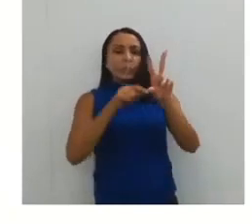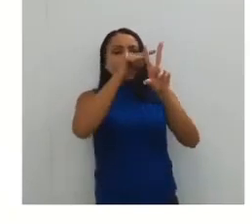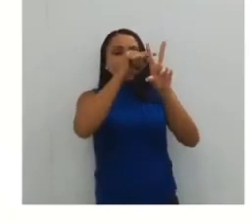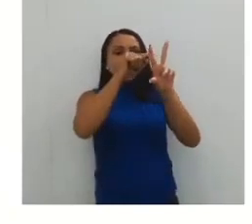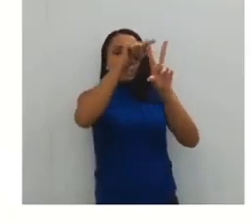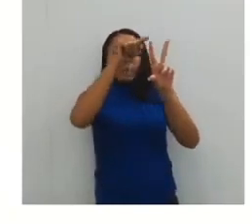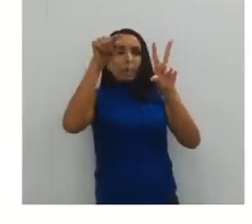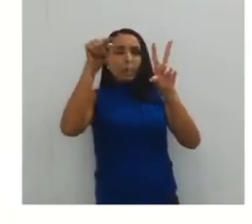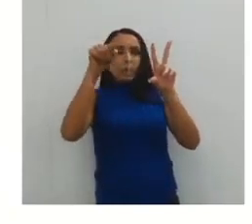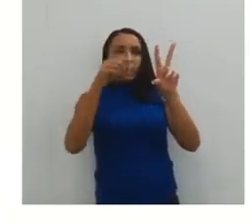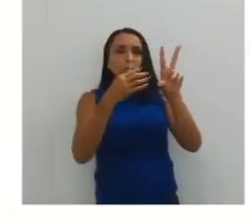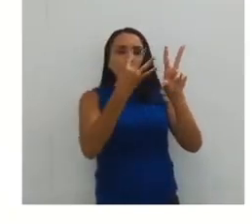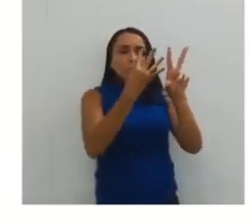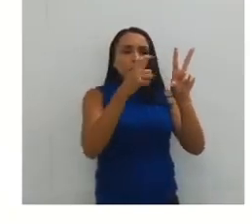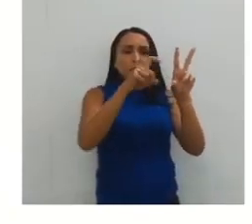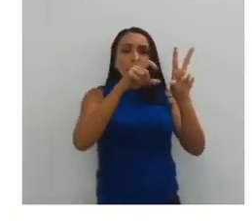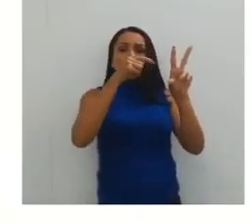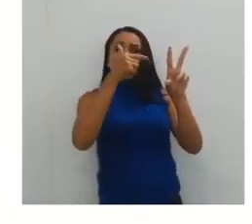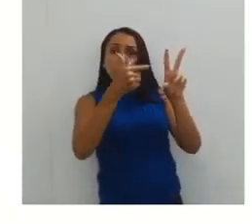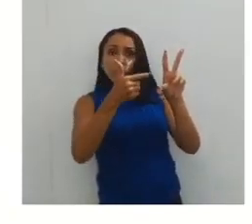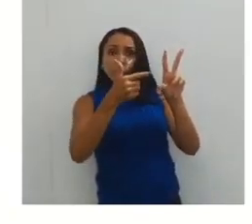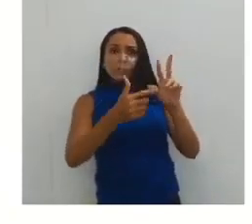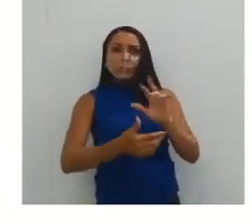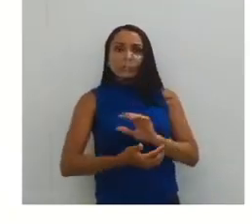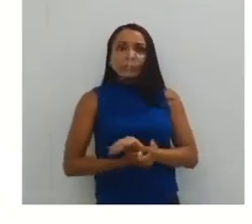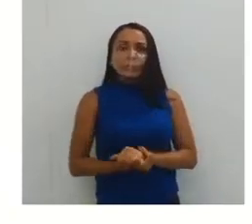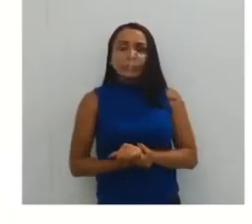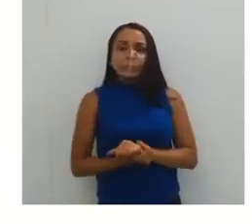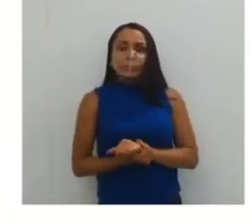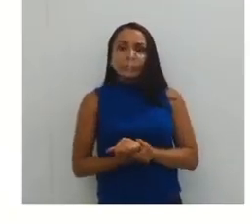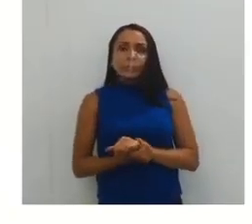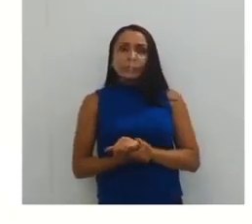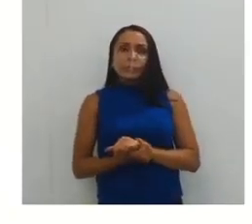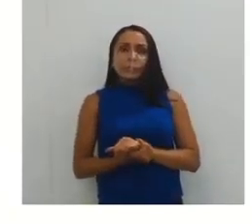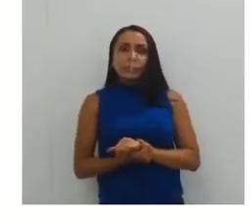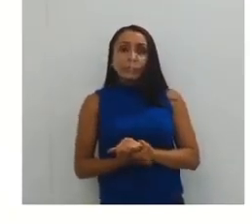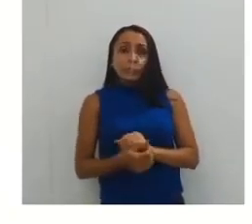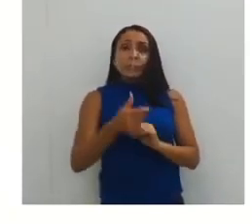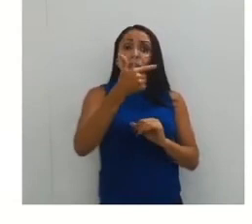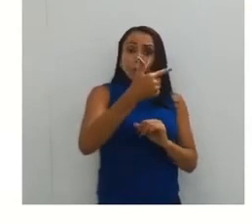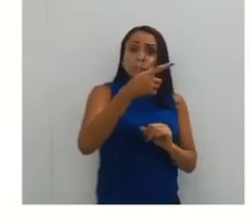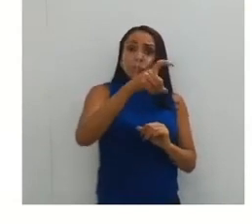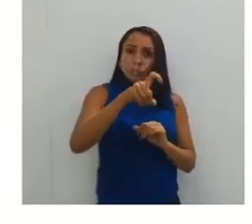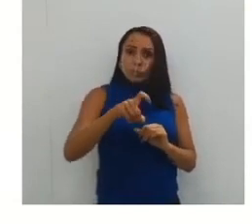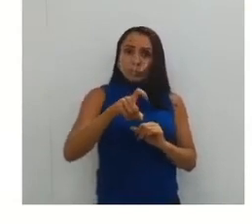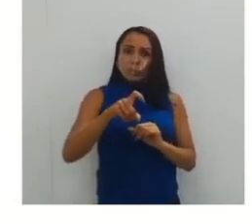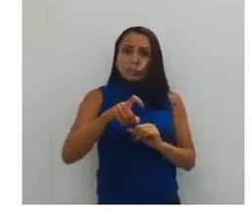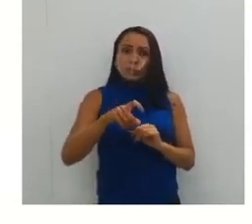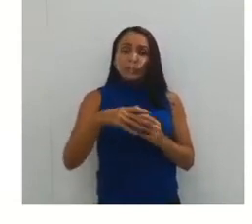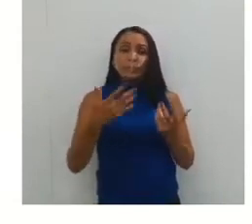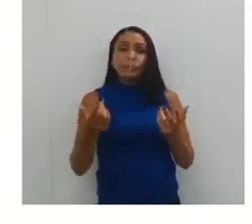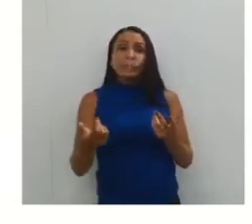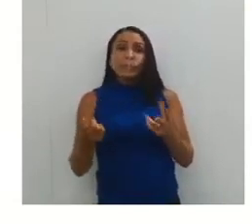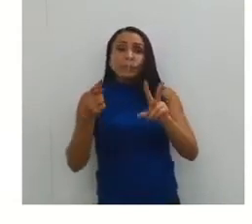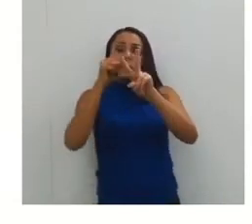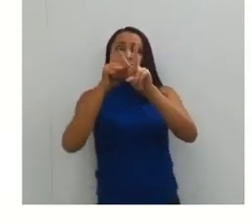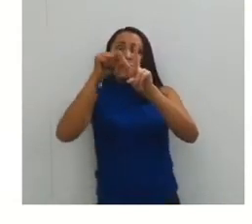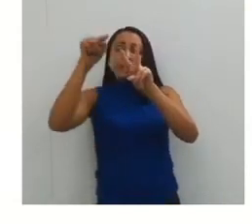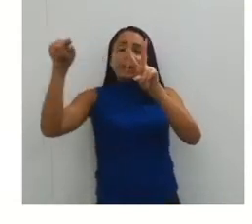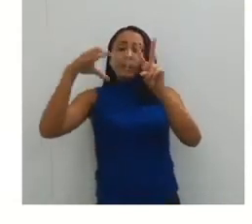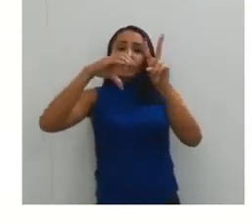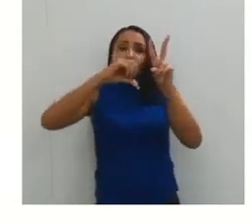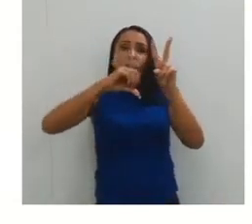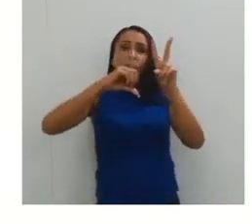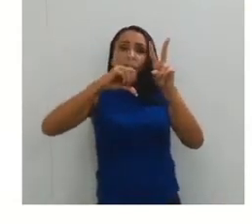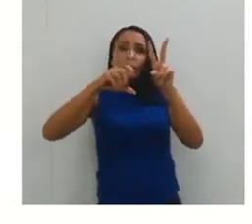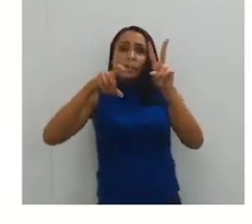aqui, tira a raiz daqui. A gente vai ficar quem? A raiz de 4x ao quadrado. Fica 2x. E a raiz de 9x ao quadrado? Ó, raiz